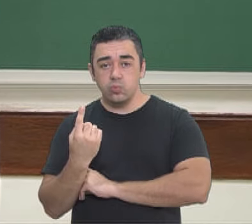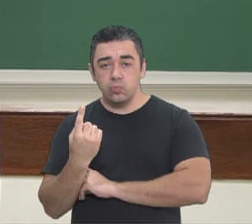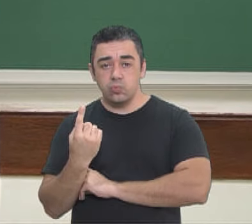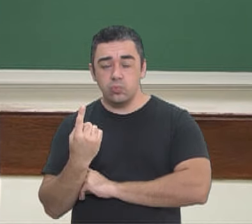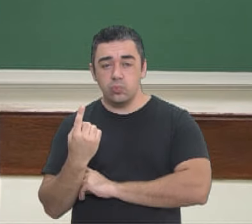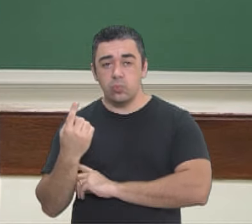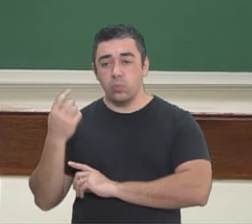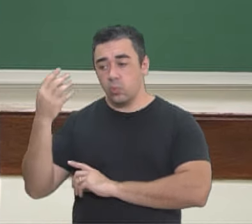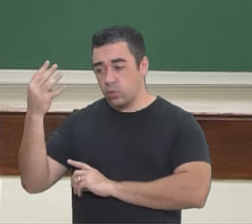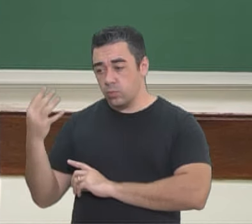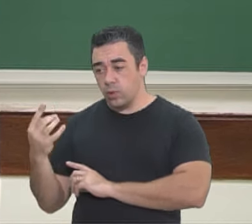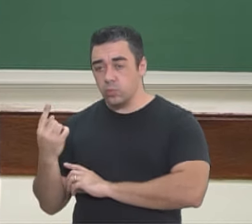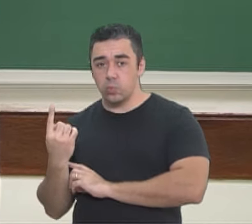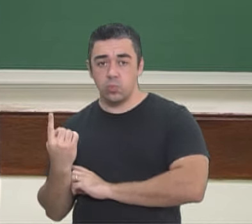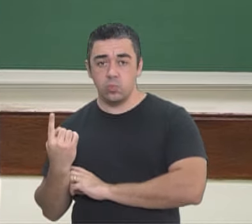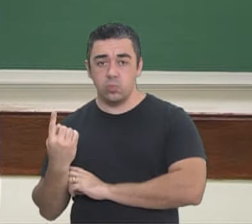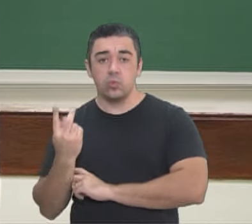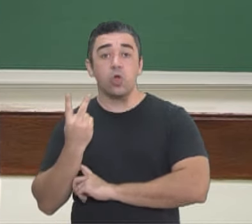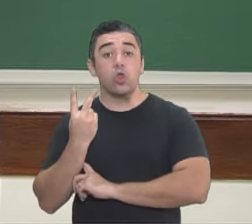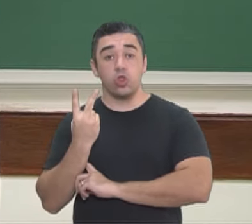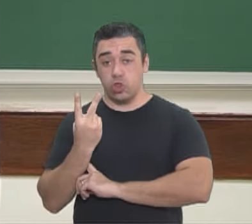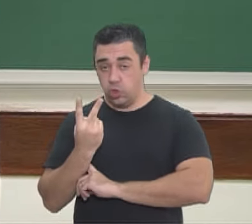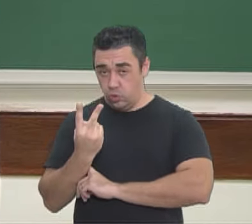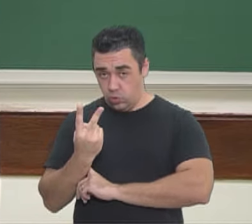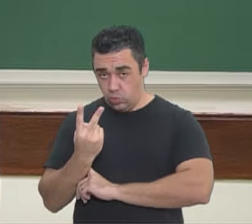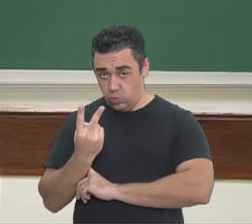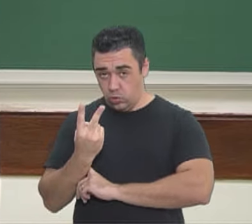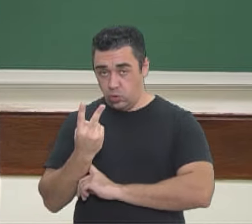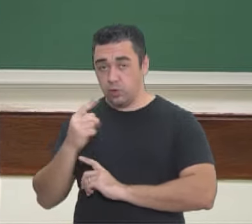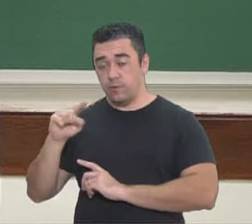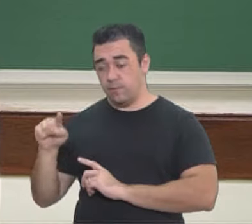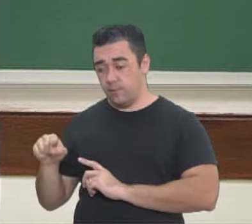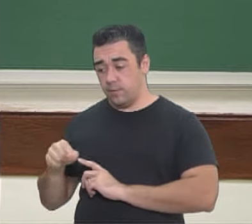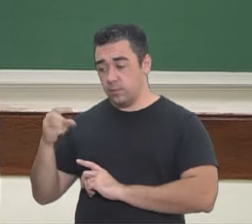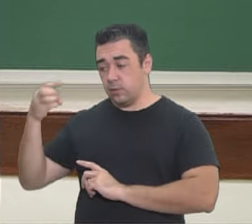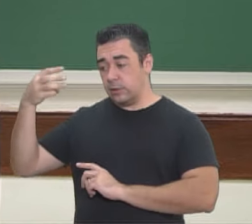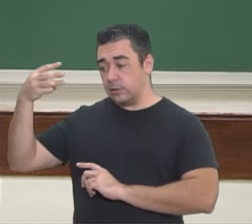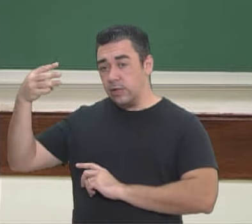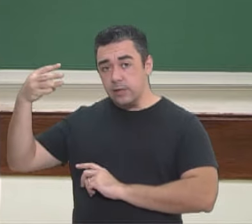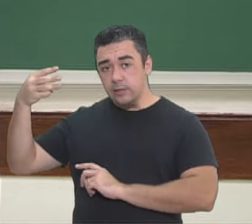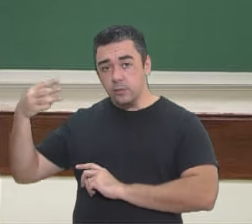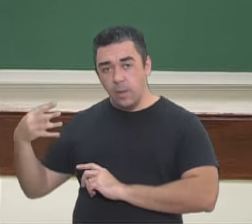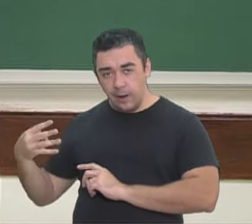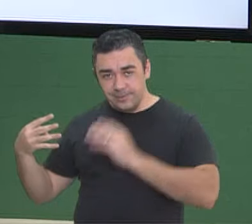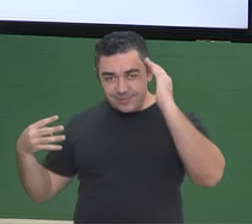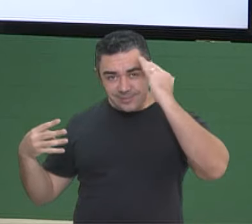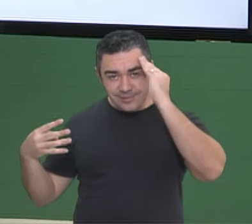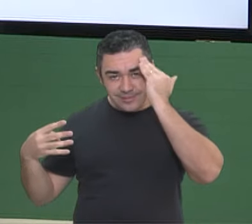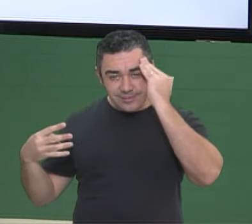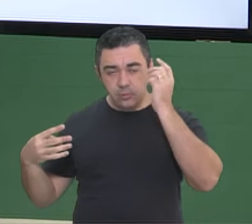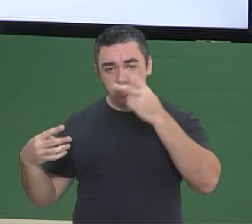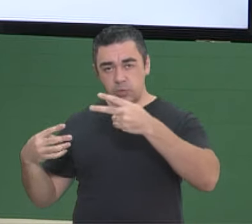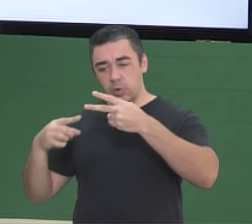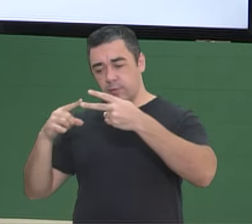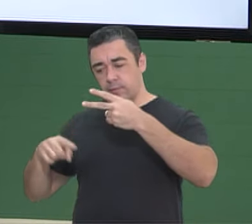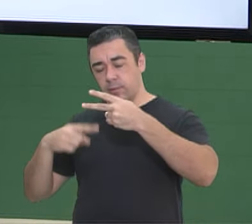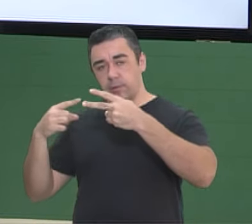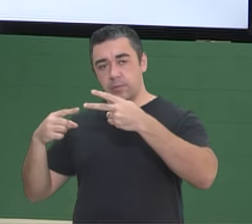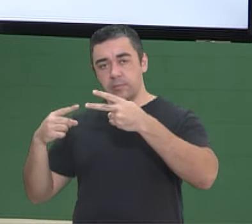um inteiro. Então, eu tenho aqui 2 inteiros e sobrou 3 quartos. Tá vendo? 2 inteiros e 3